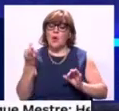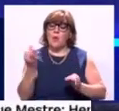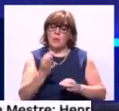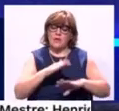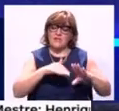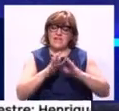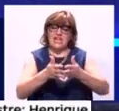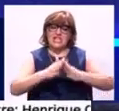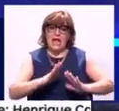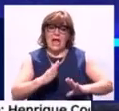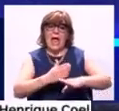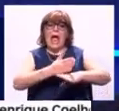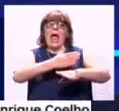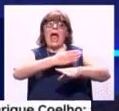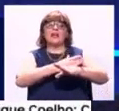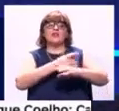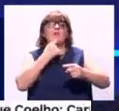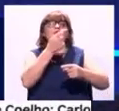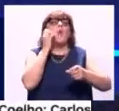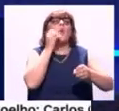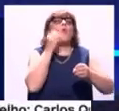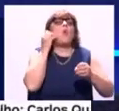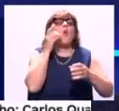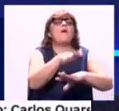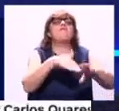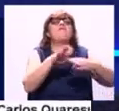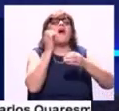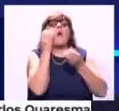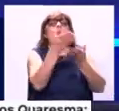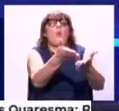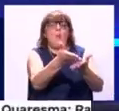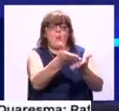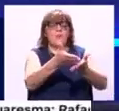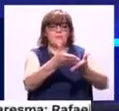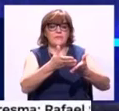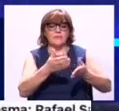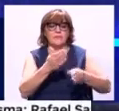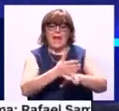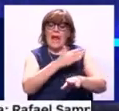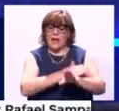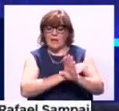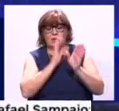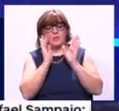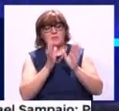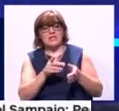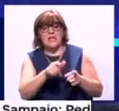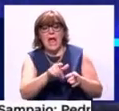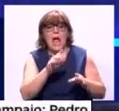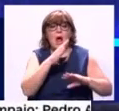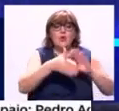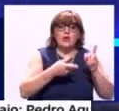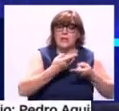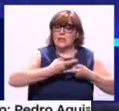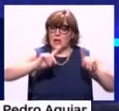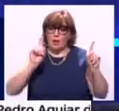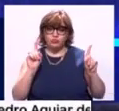estratégias antes. Estou a perguntar-lhe como é que faria. E o Porto tem que definir estratégias antes para que isto não aconteça.